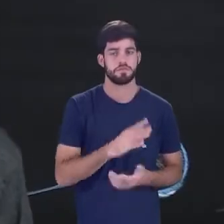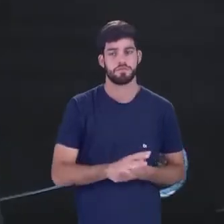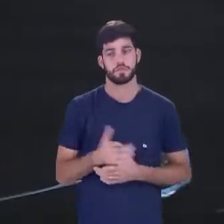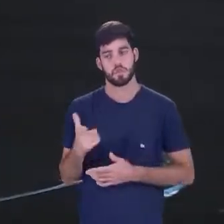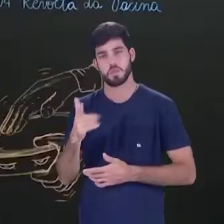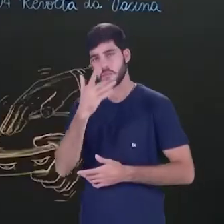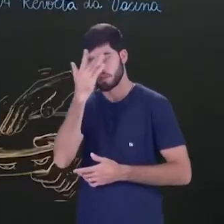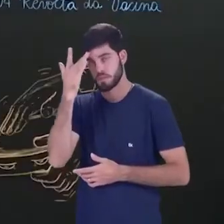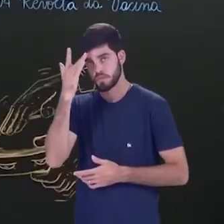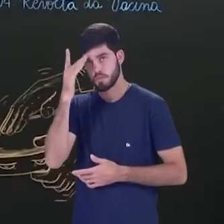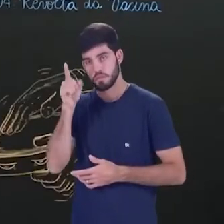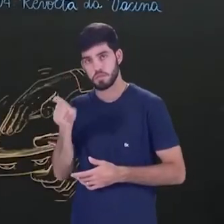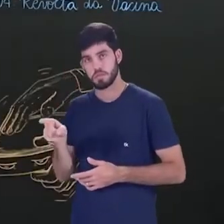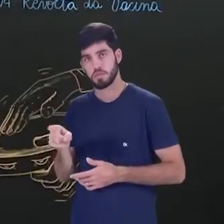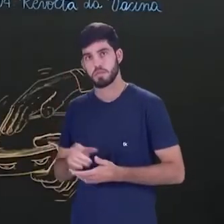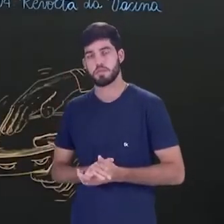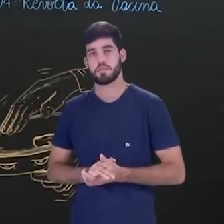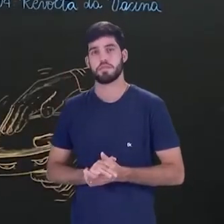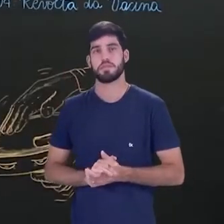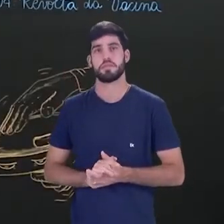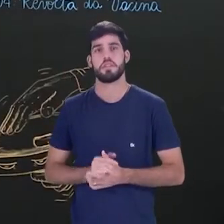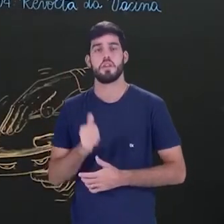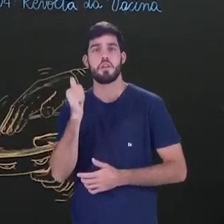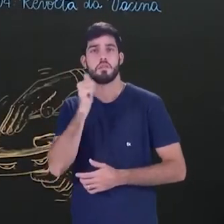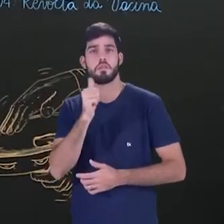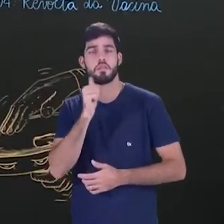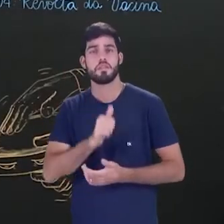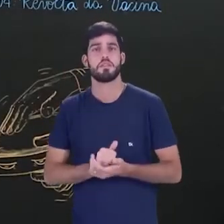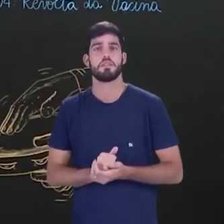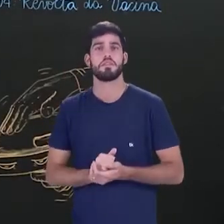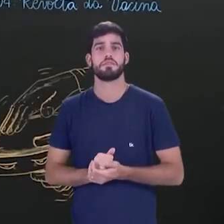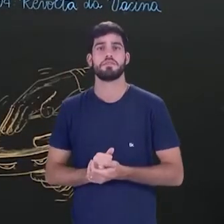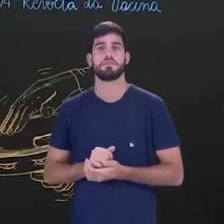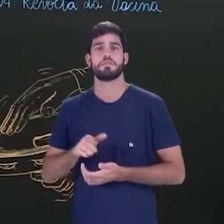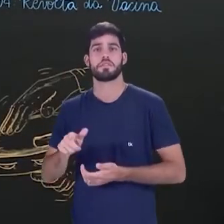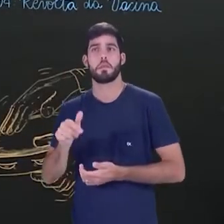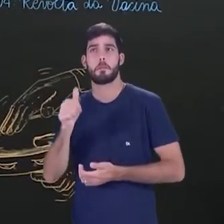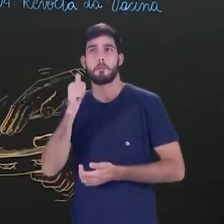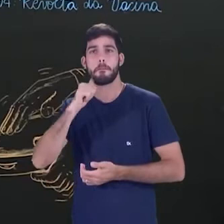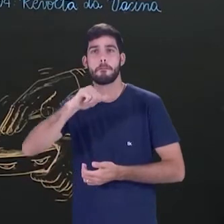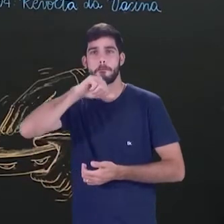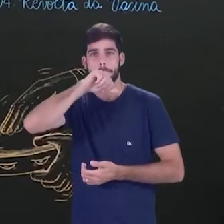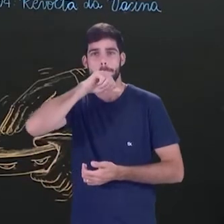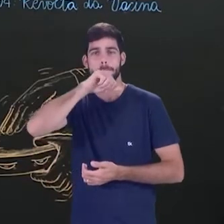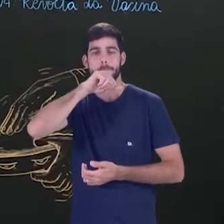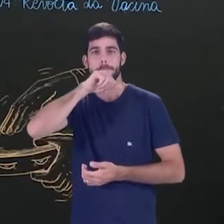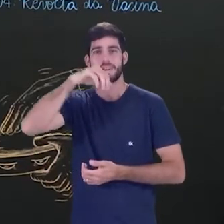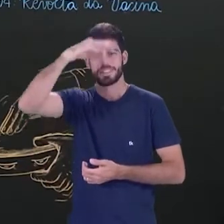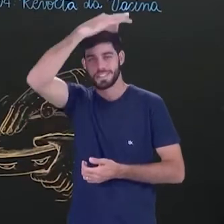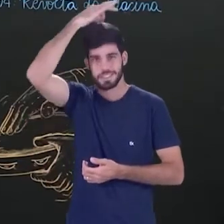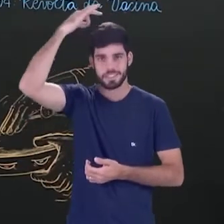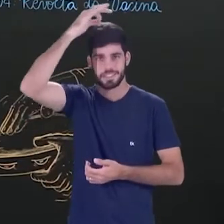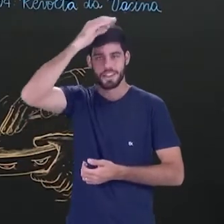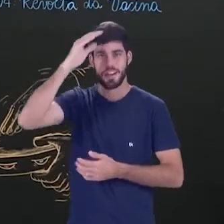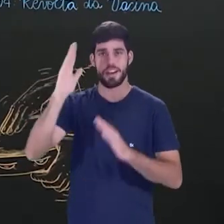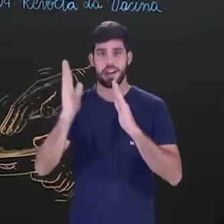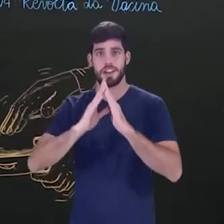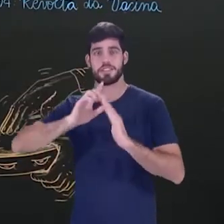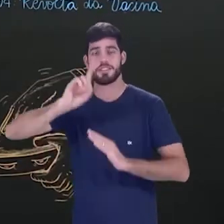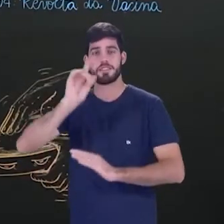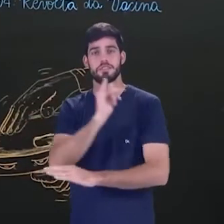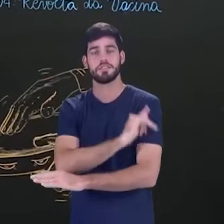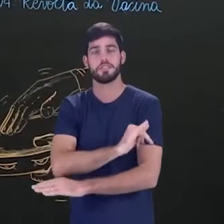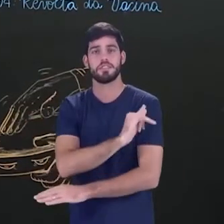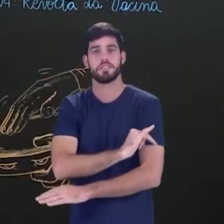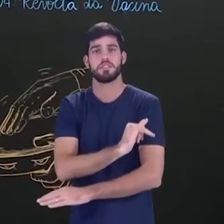gente conhecer é a de Tia Ciata, que era uma quituteira e mãe de santo, em que a casa dela lá no Rio de Janeiro era